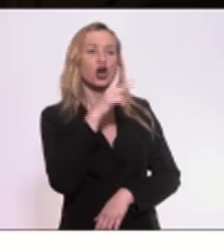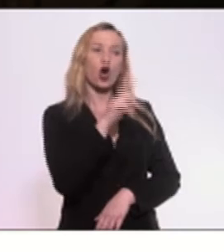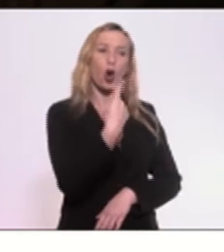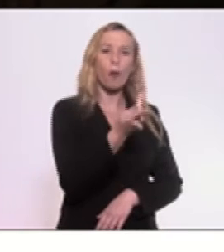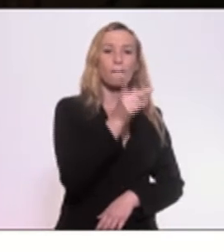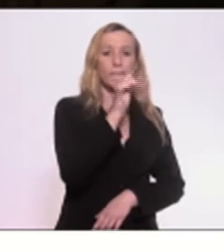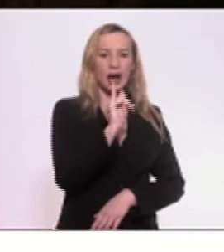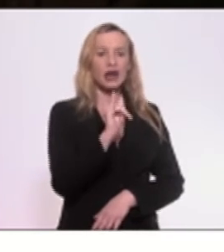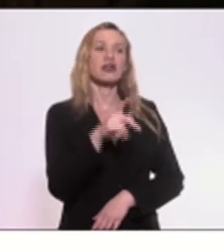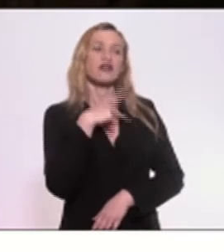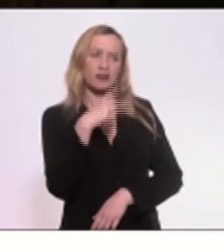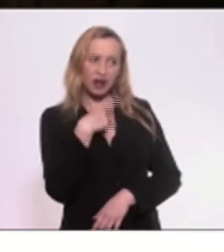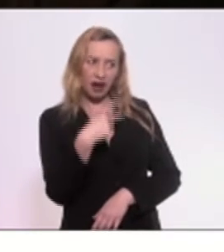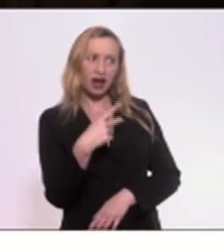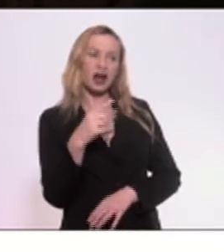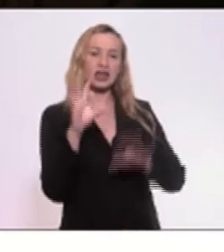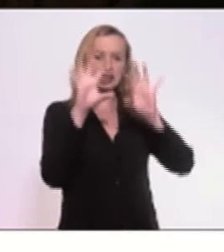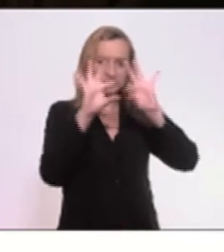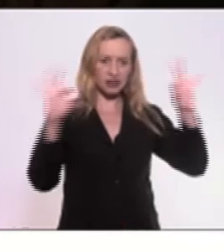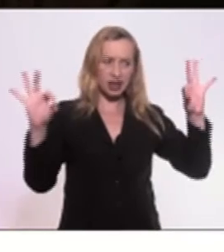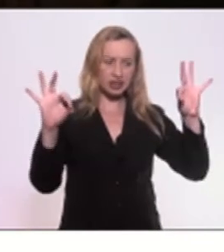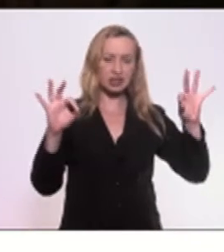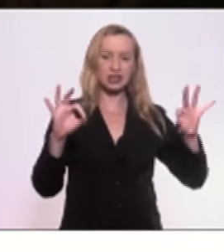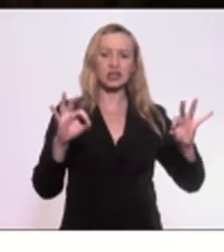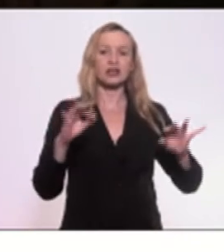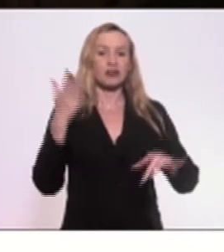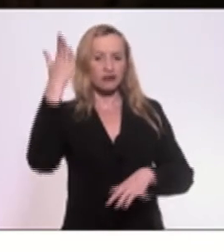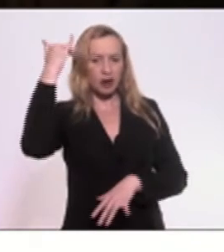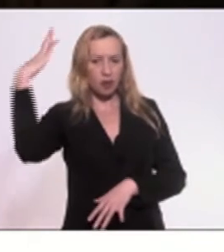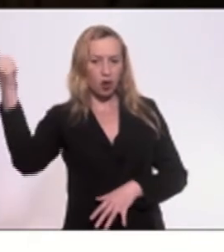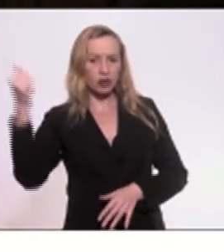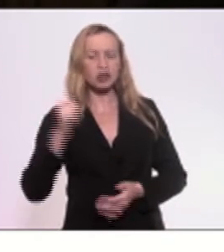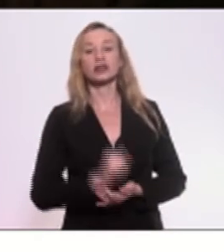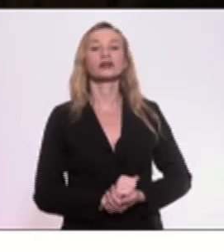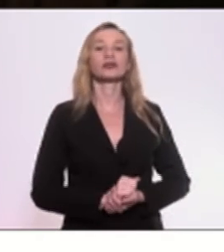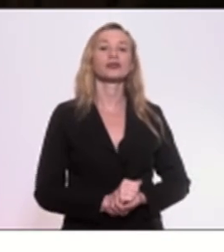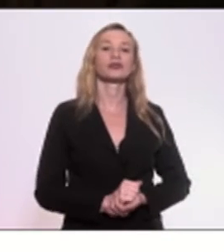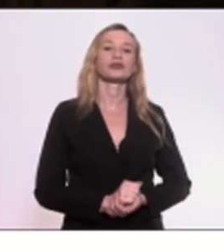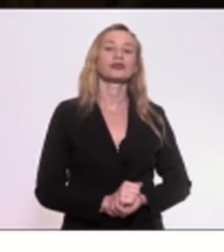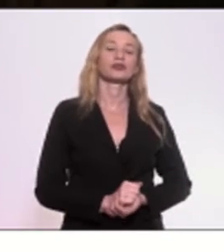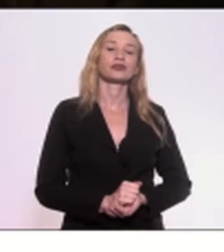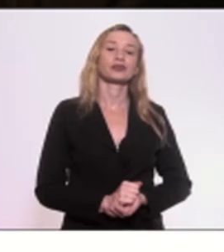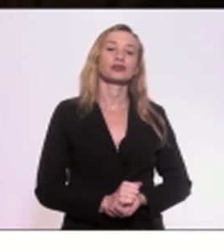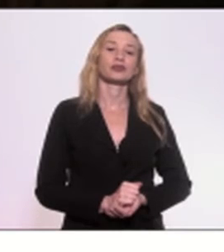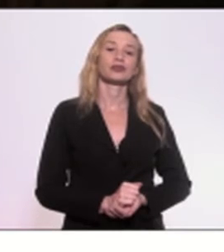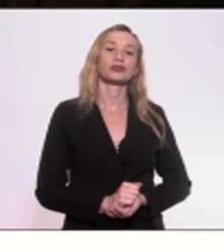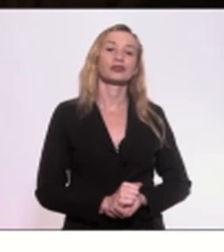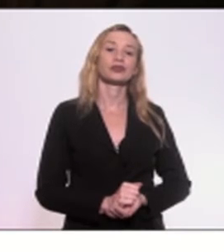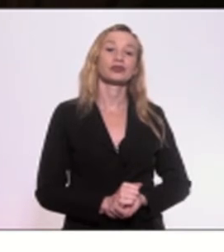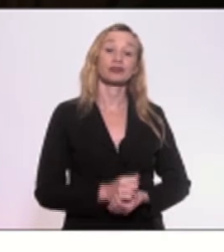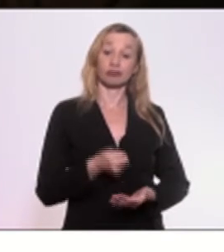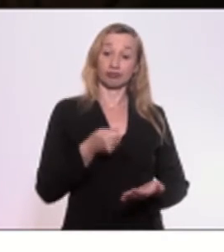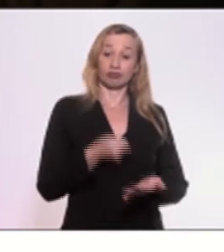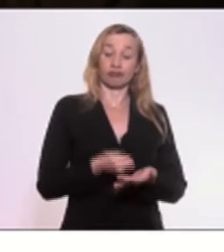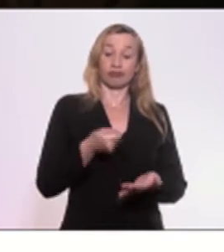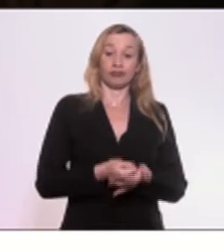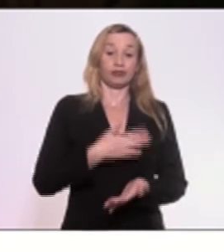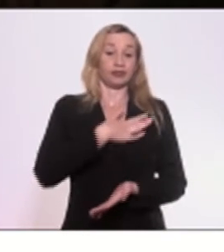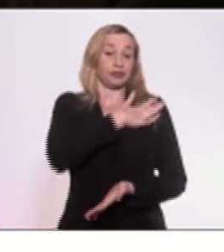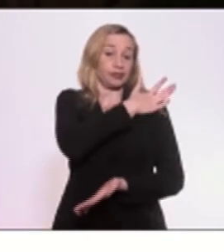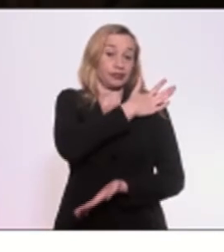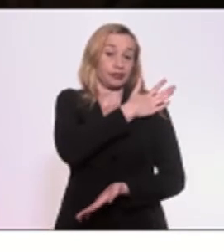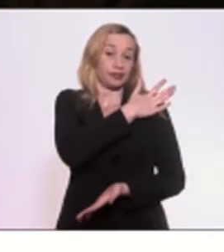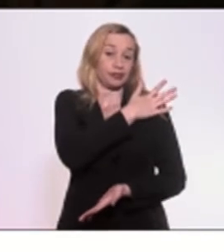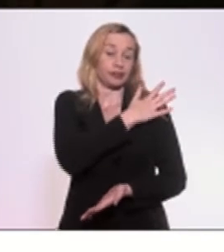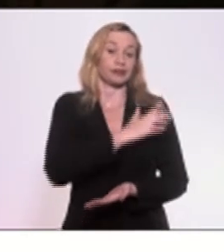pai falar desse ditado popular. E os regimes autoritários exacerbam